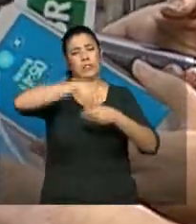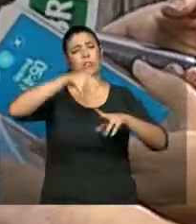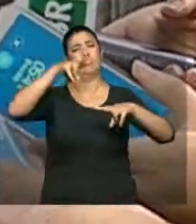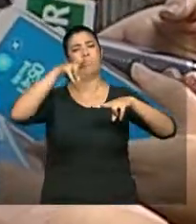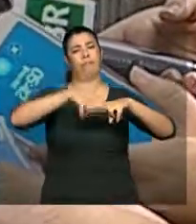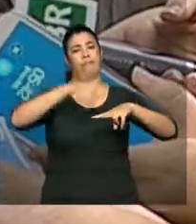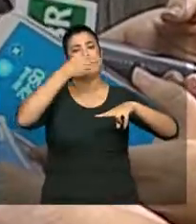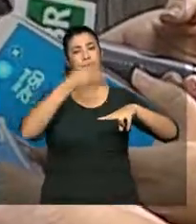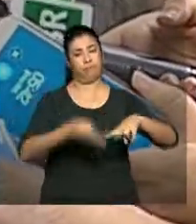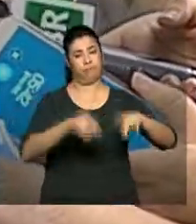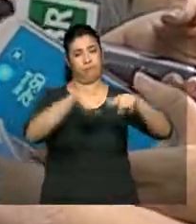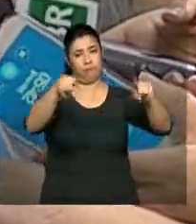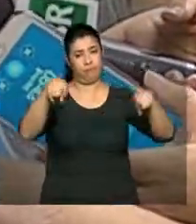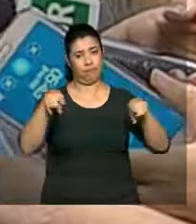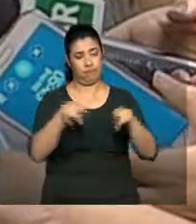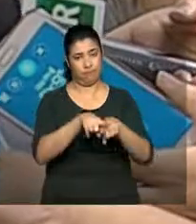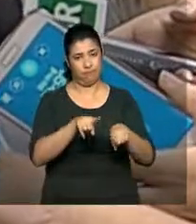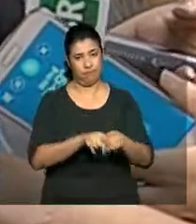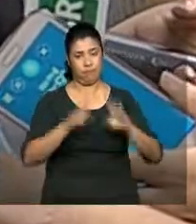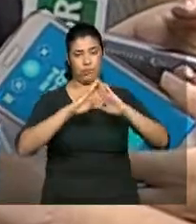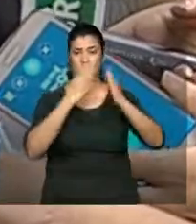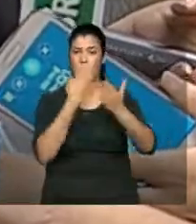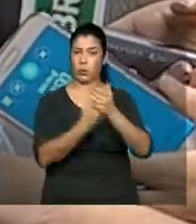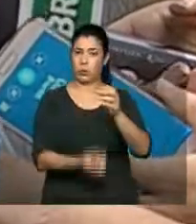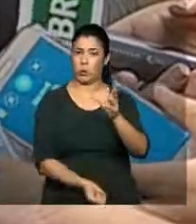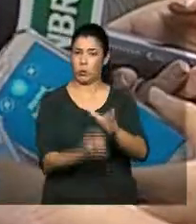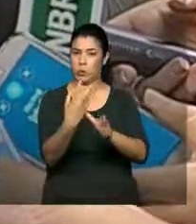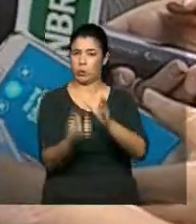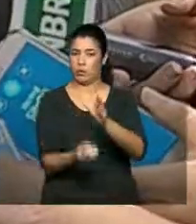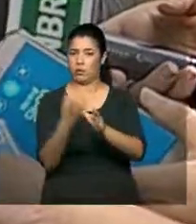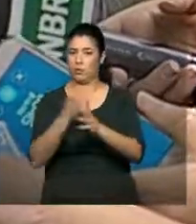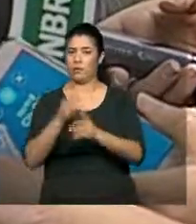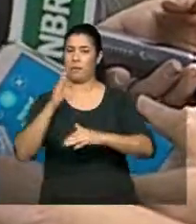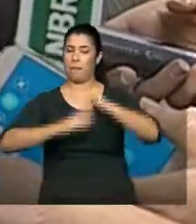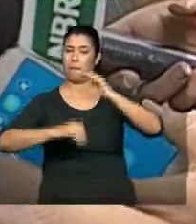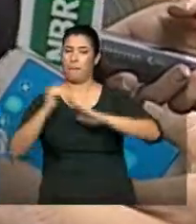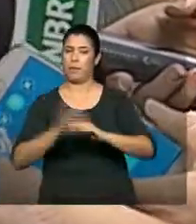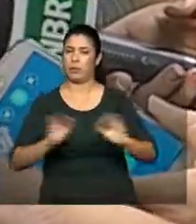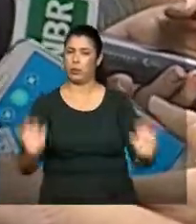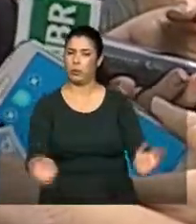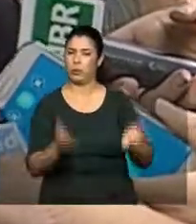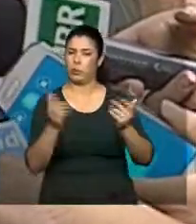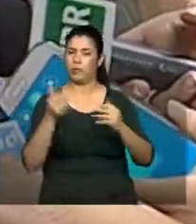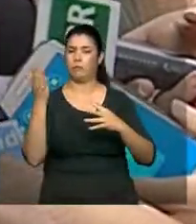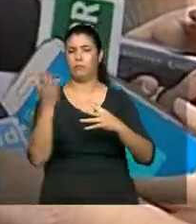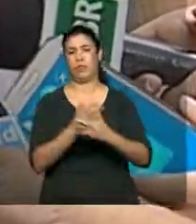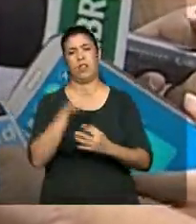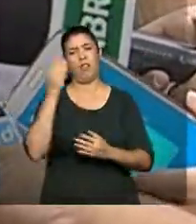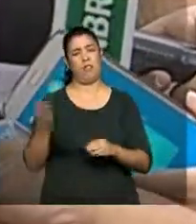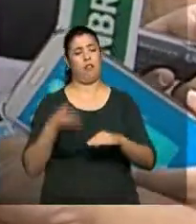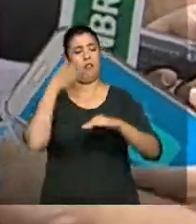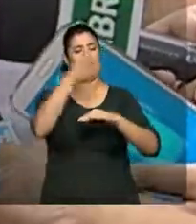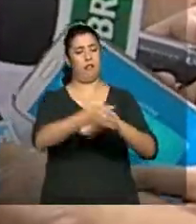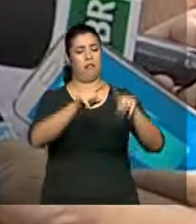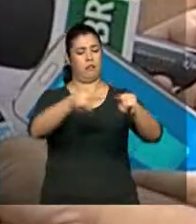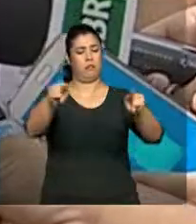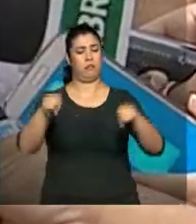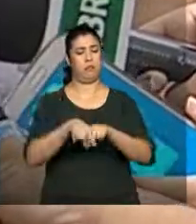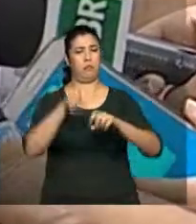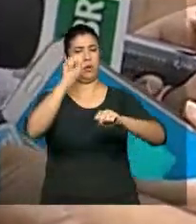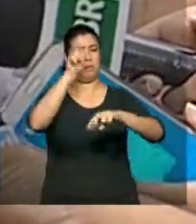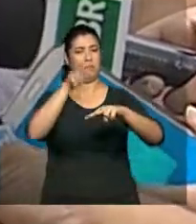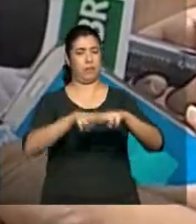brasileiros verdadeiras escolas de crime, ou seja, a pessoa entra lá não para se recuperar e se ressocializar,